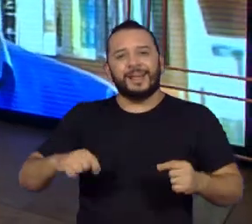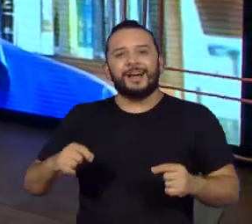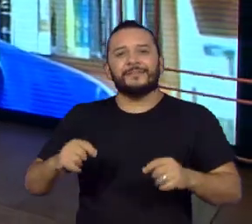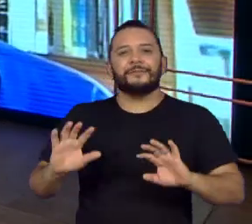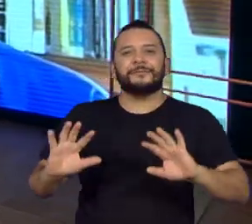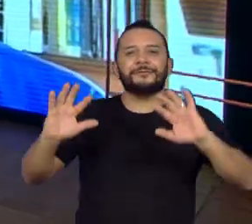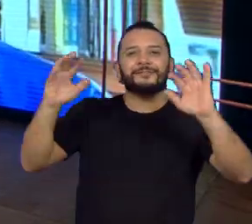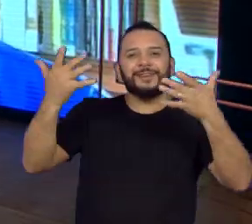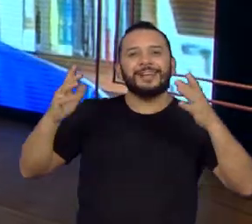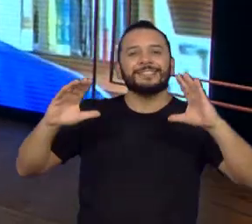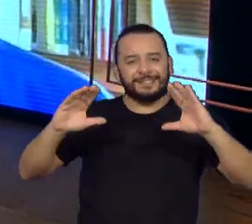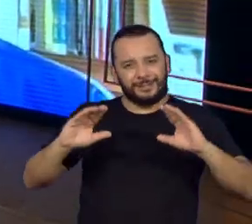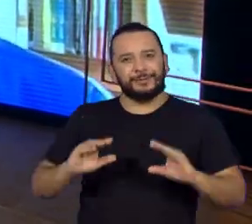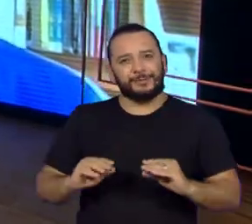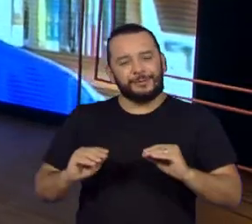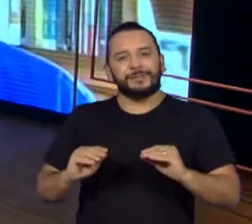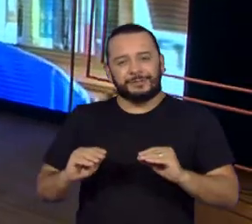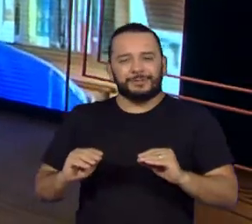em salão de bailes